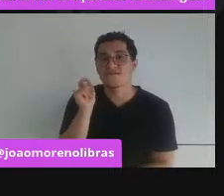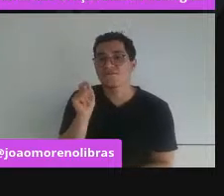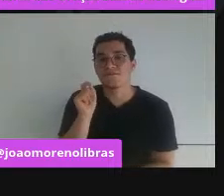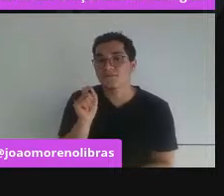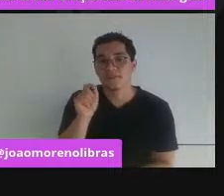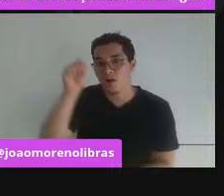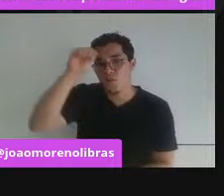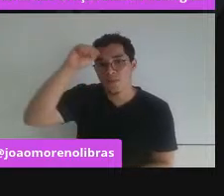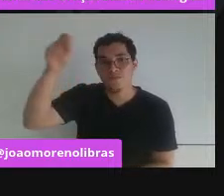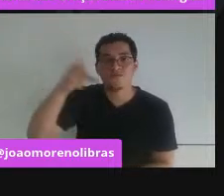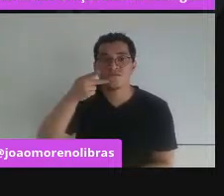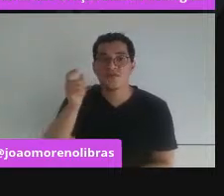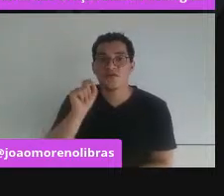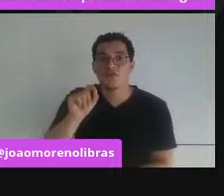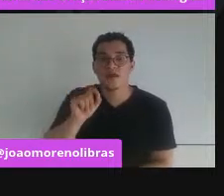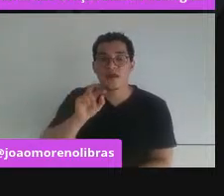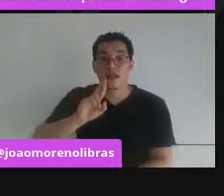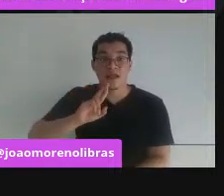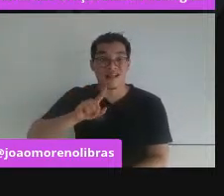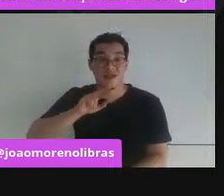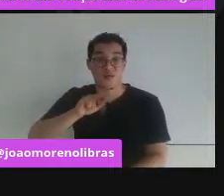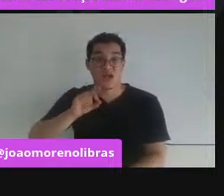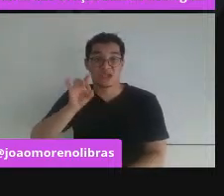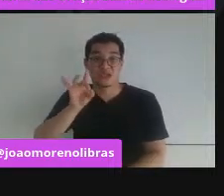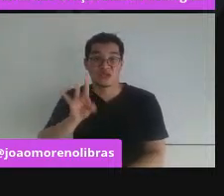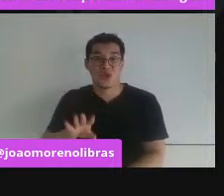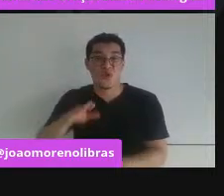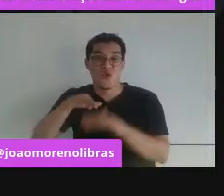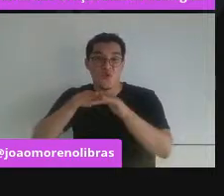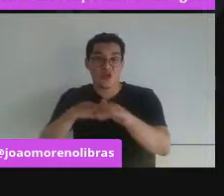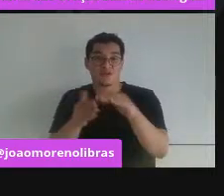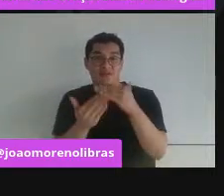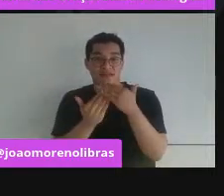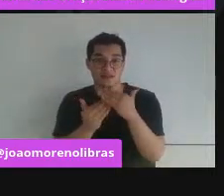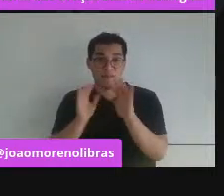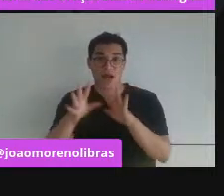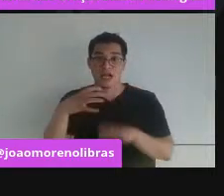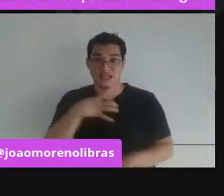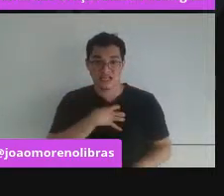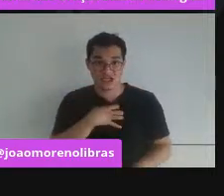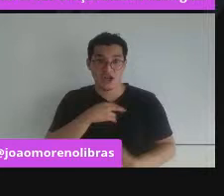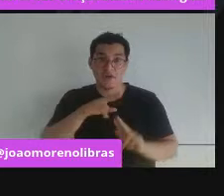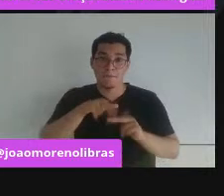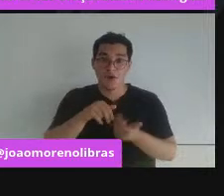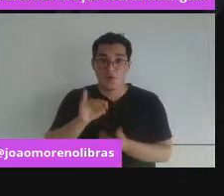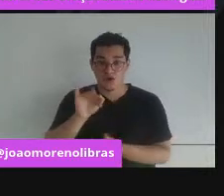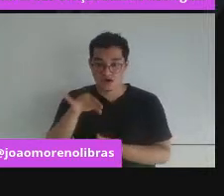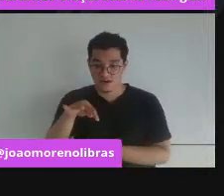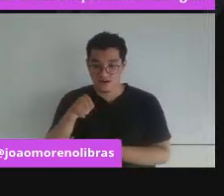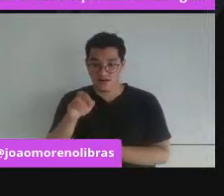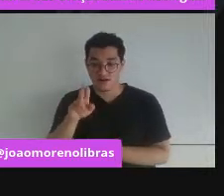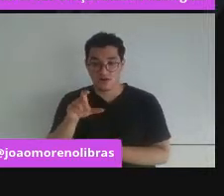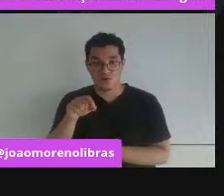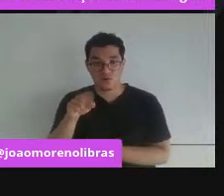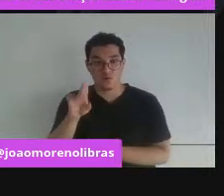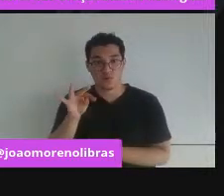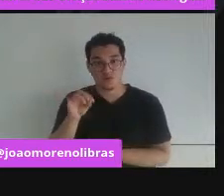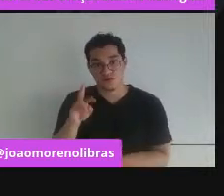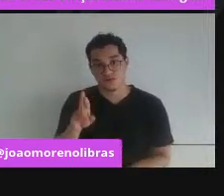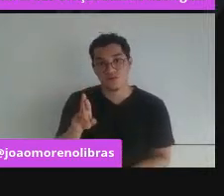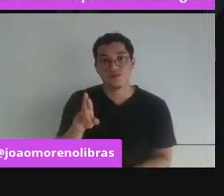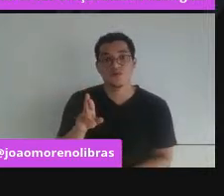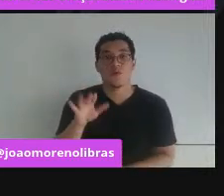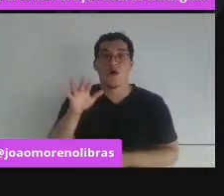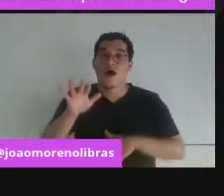é visada pela enunciação, mas se ressentida pelo interlocutor. O mal entendido, por exemplo, pode ser uma